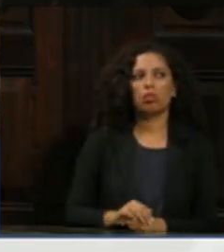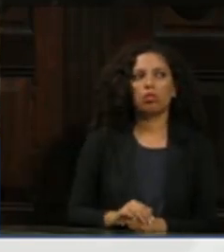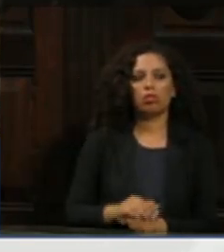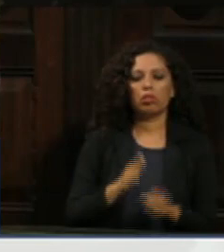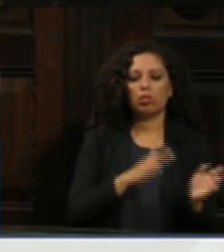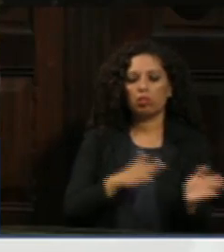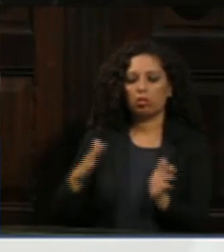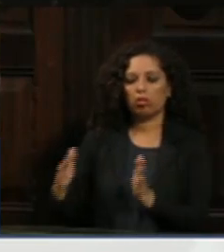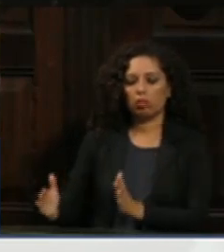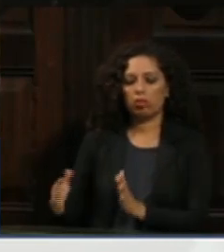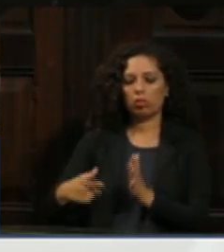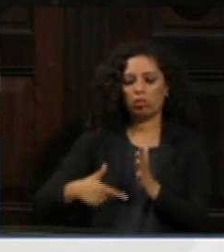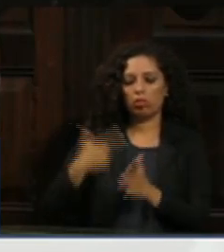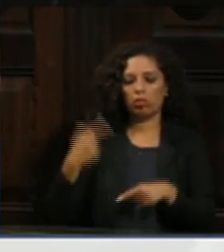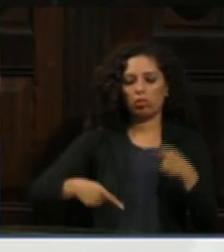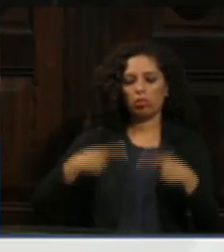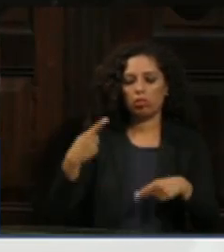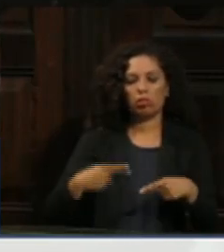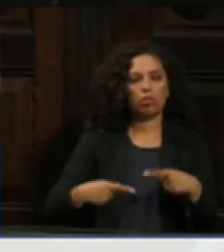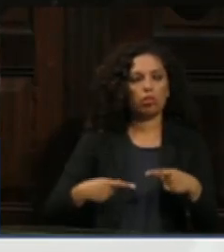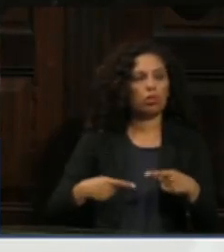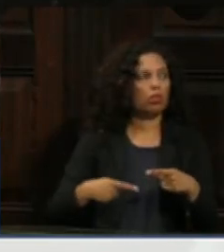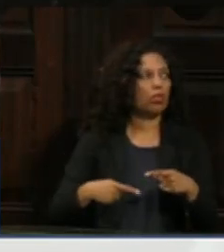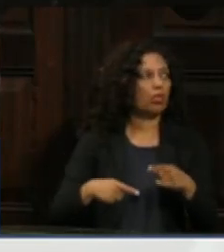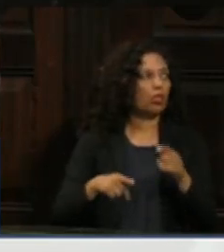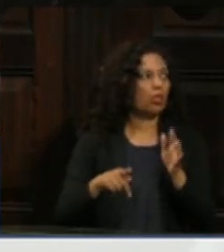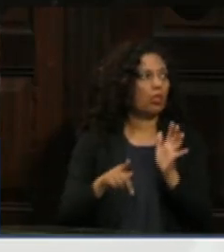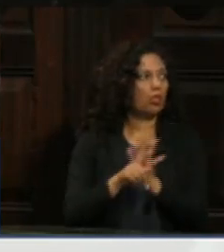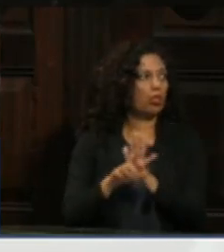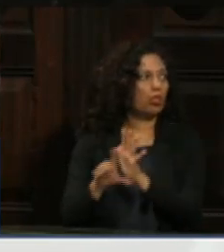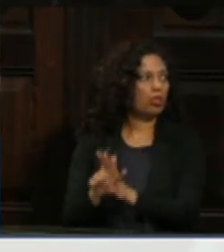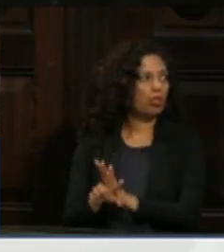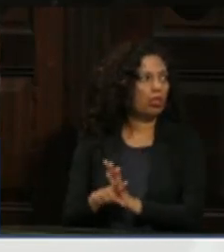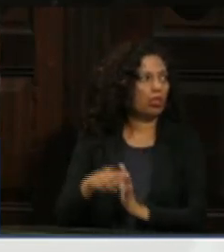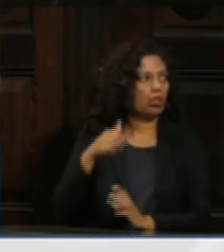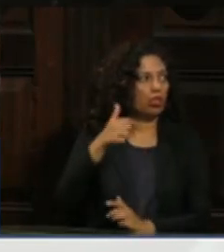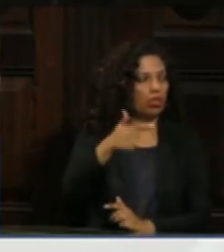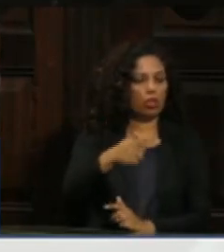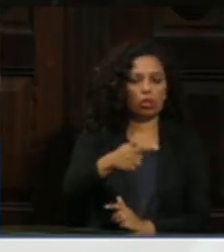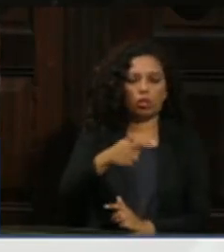clara, sem medo das coisas nem das pessoas.